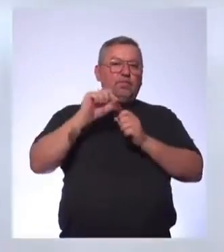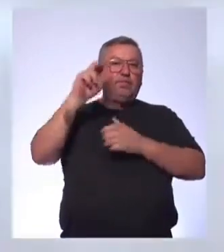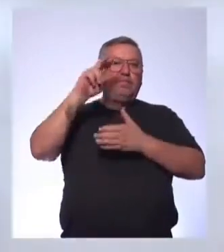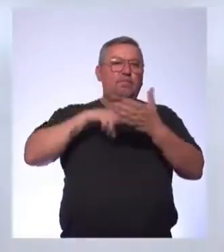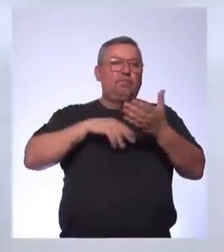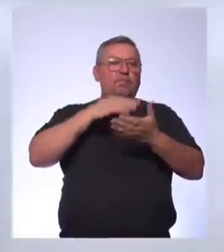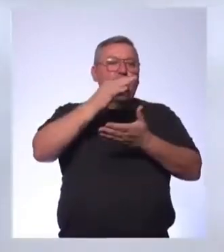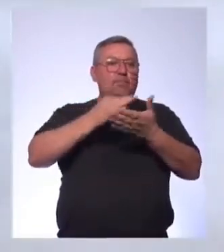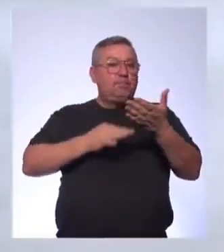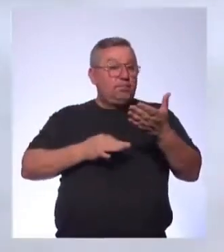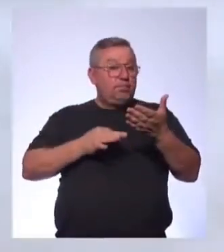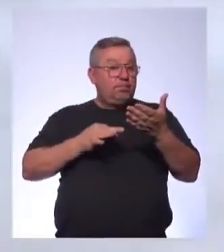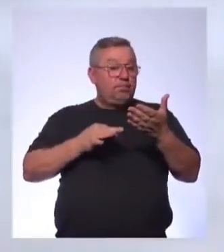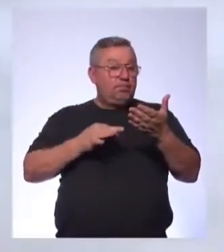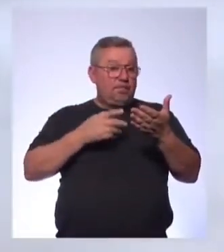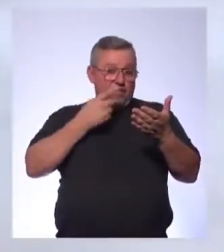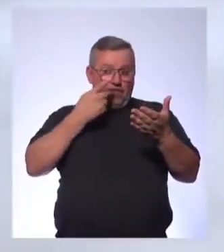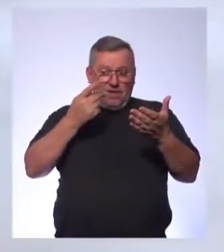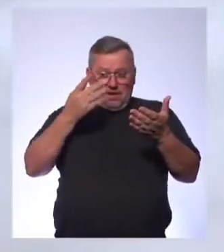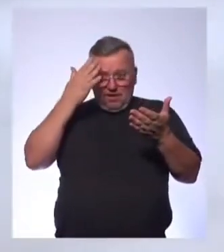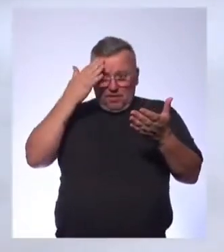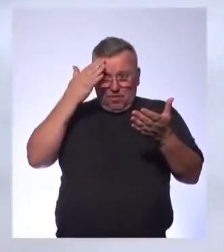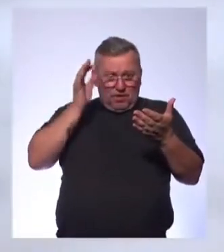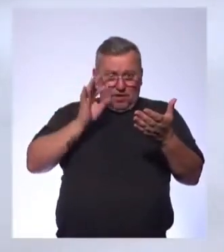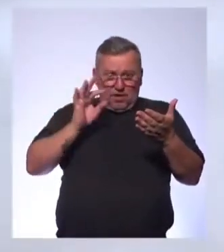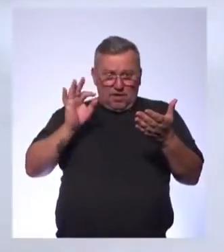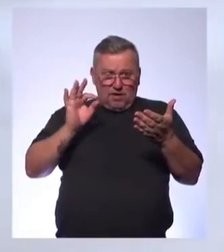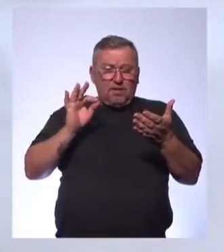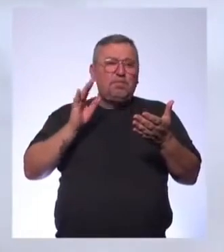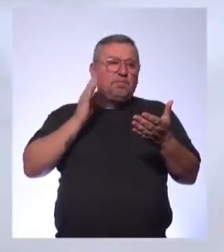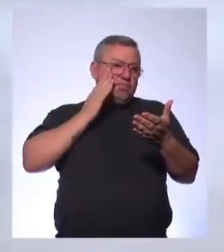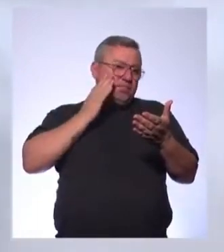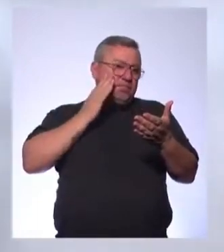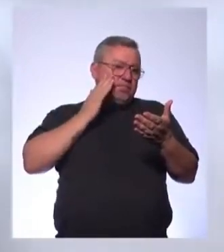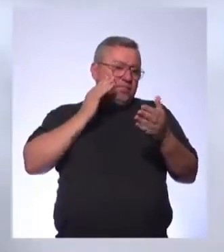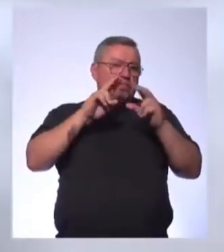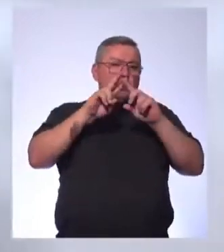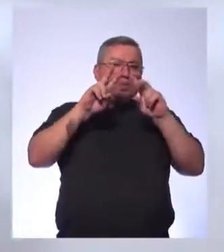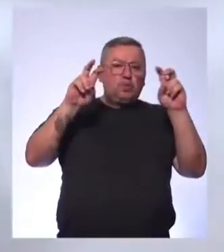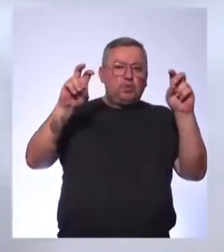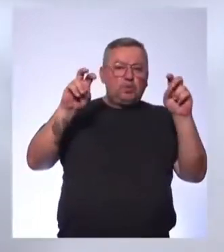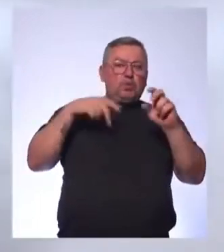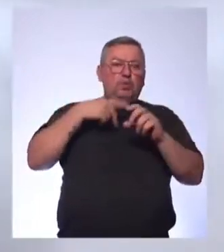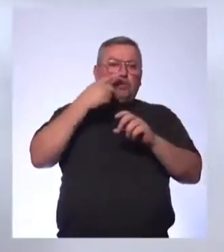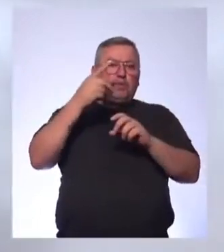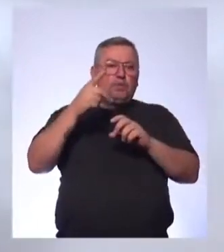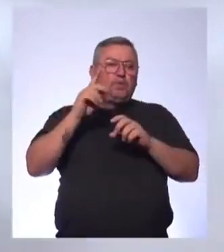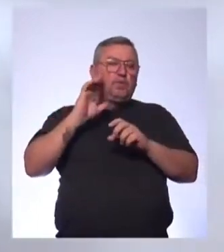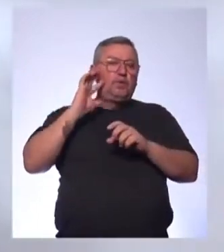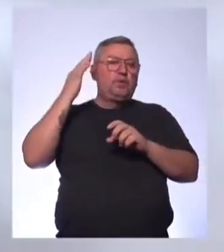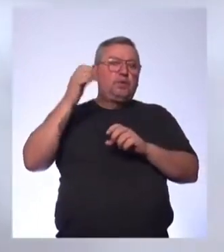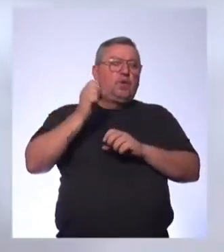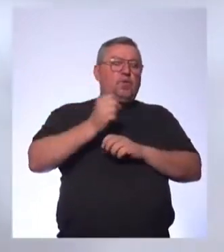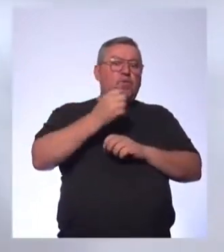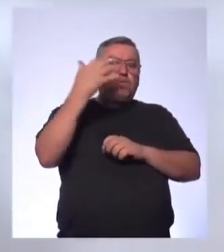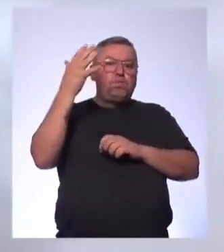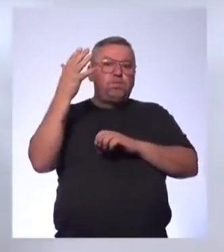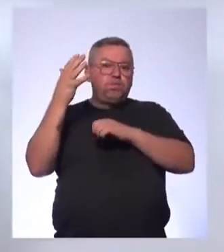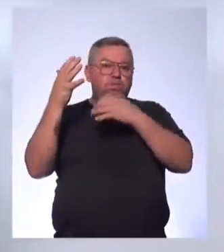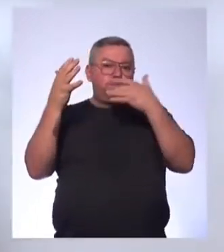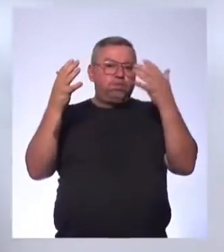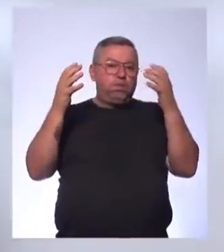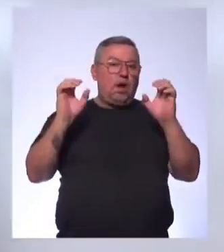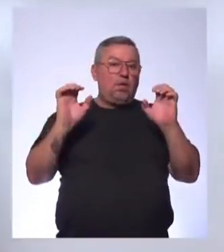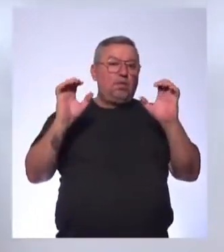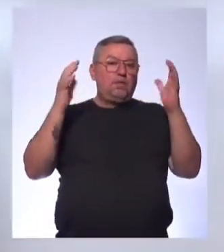texto. Dá para eu dizer que eu não sei nada do texto? Não, eu sei que nós estamos falando sobre desastres naturais e um